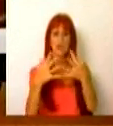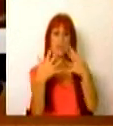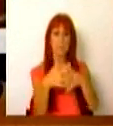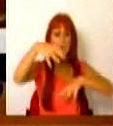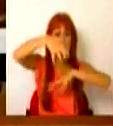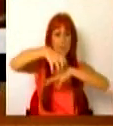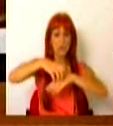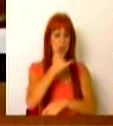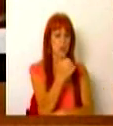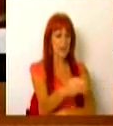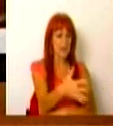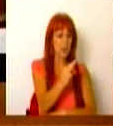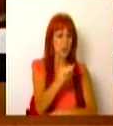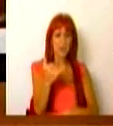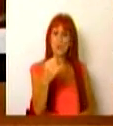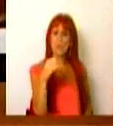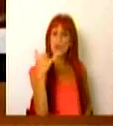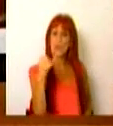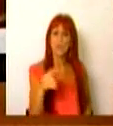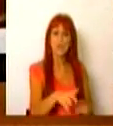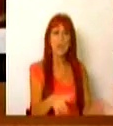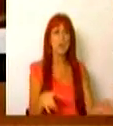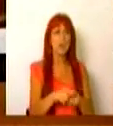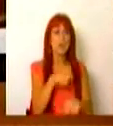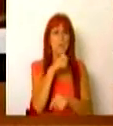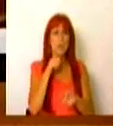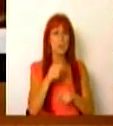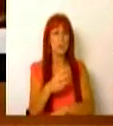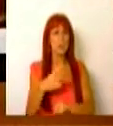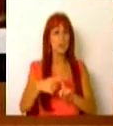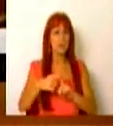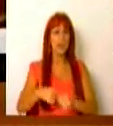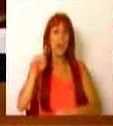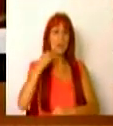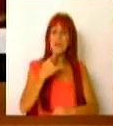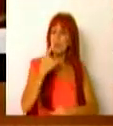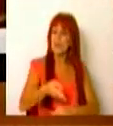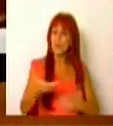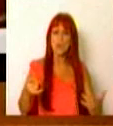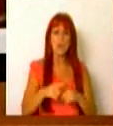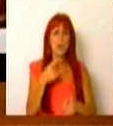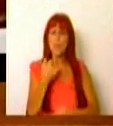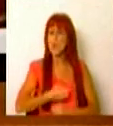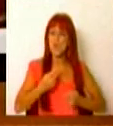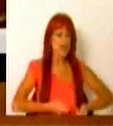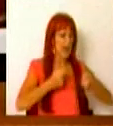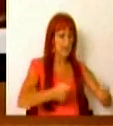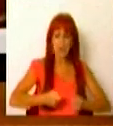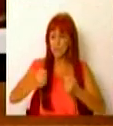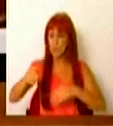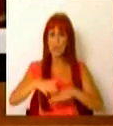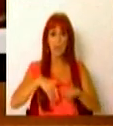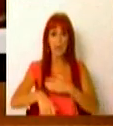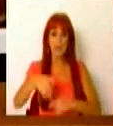Infraestruturas 2014-2020, conhecido como PETI 3+. Importa referir que muitos investimentos prometidos pelo